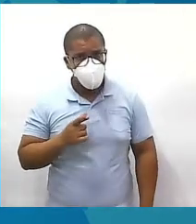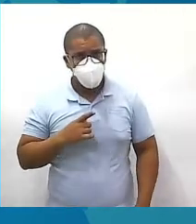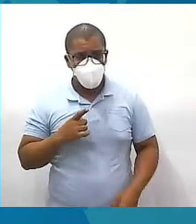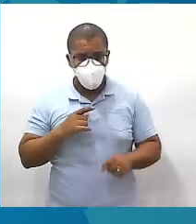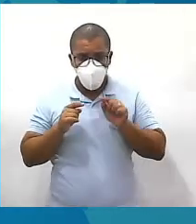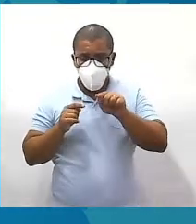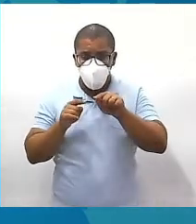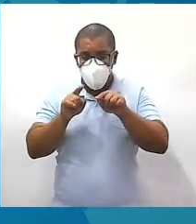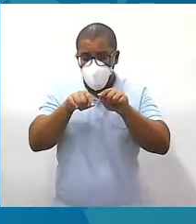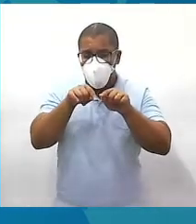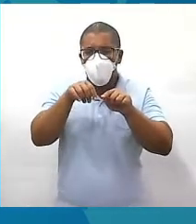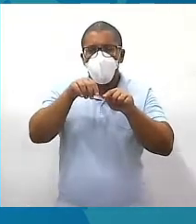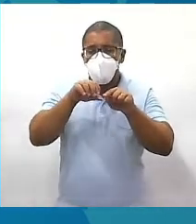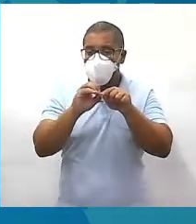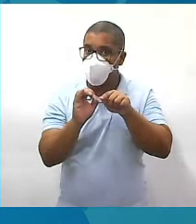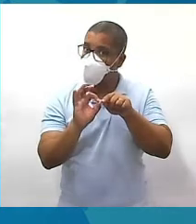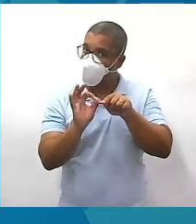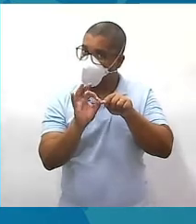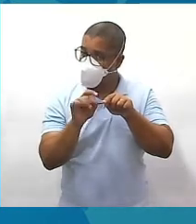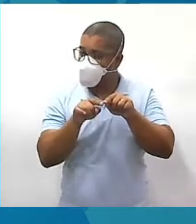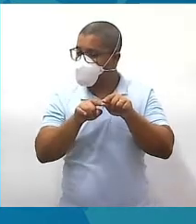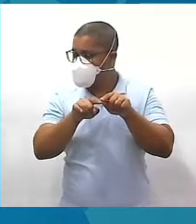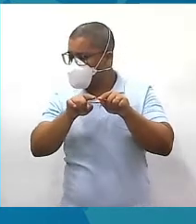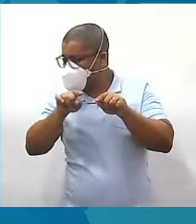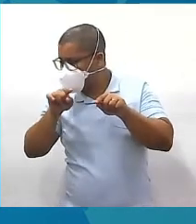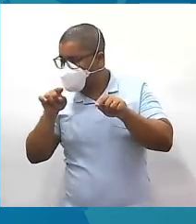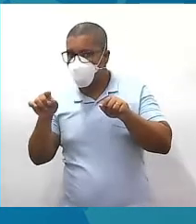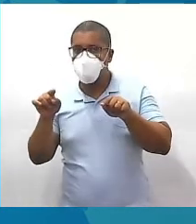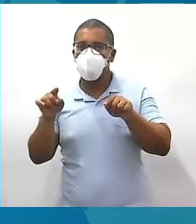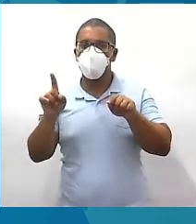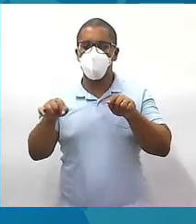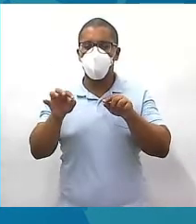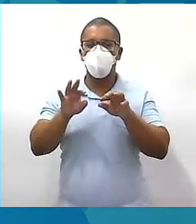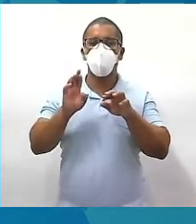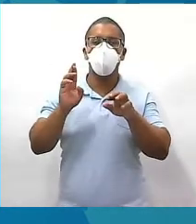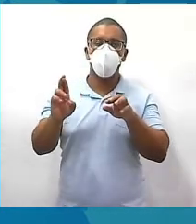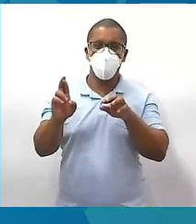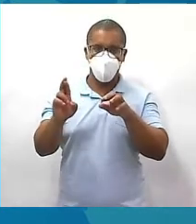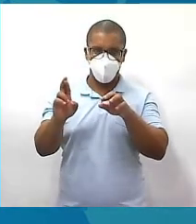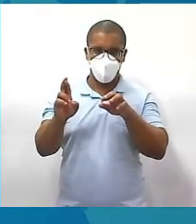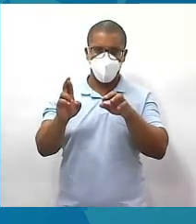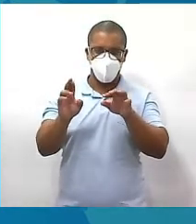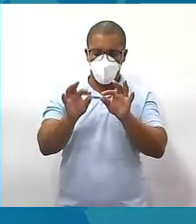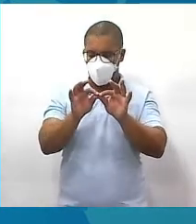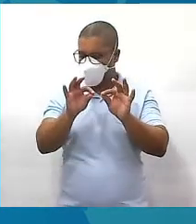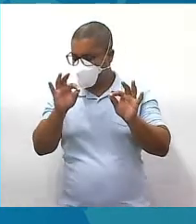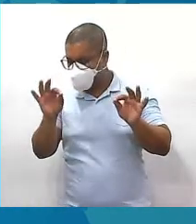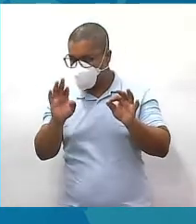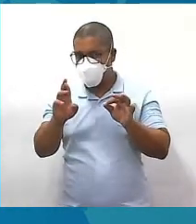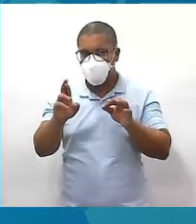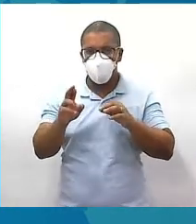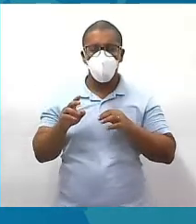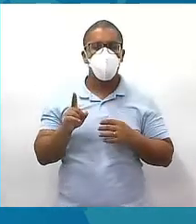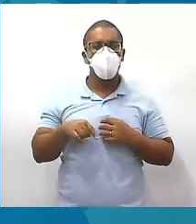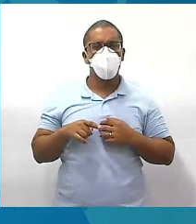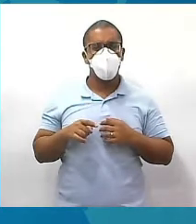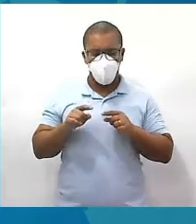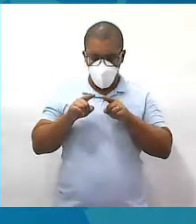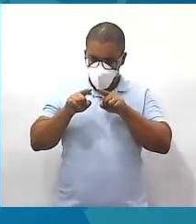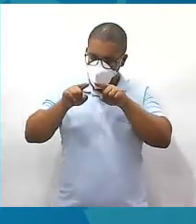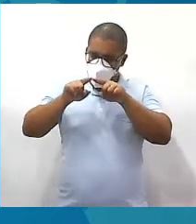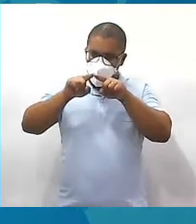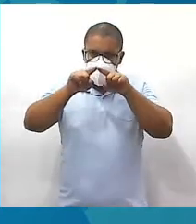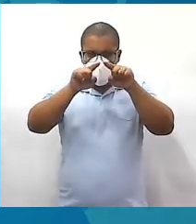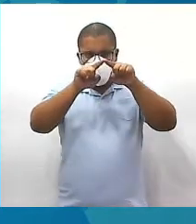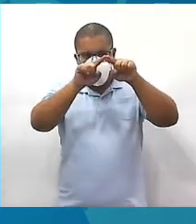centro e a distância dada é o raio da circunferência, ou seja, é o contorno